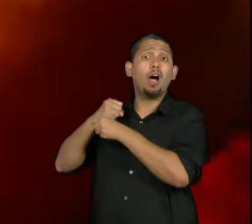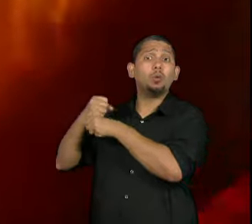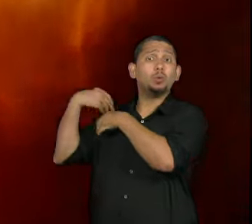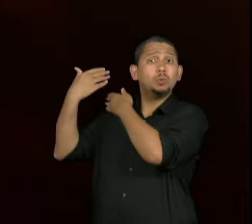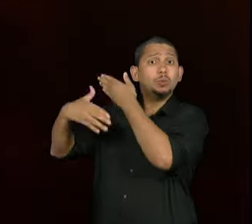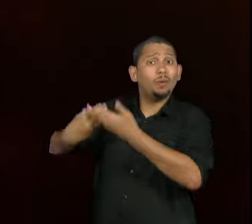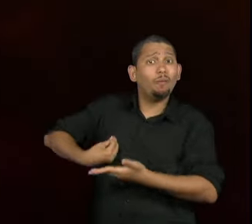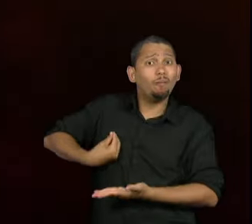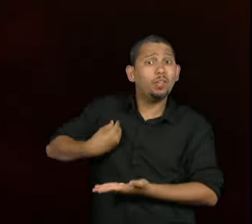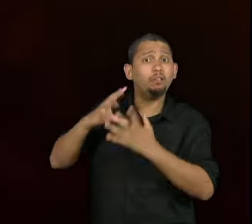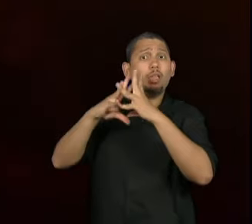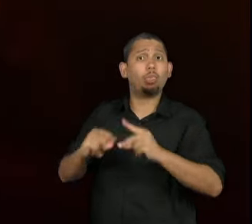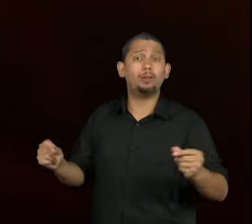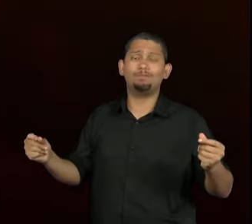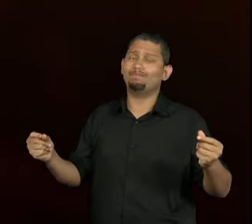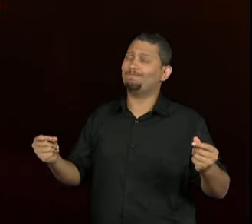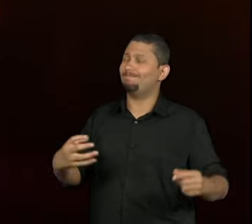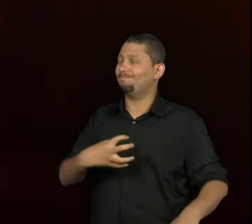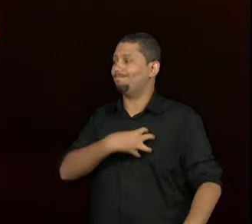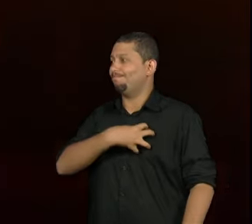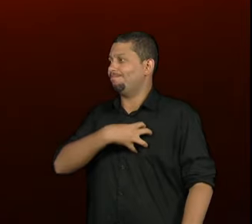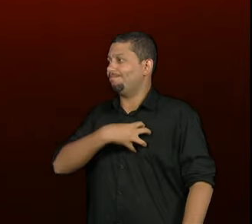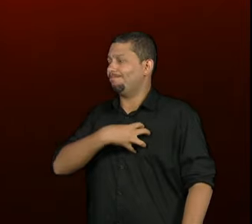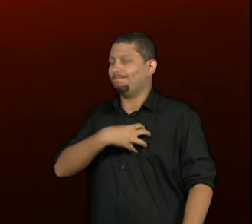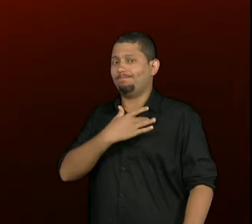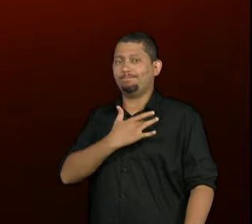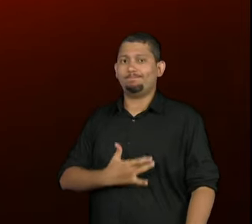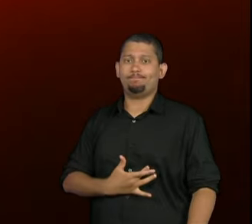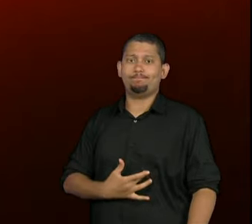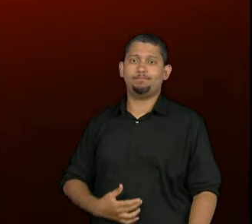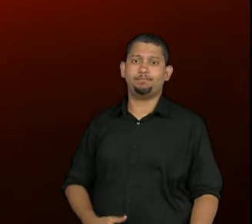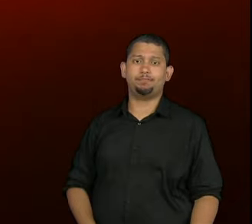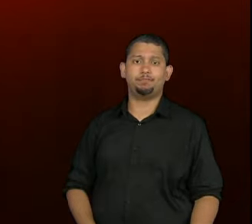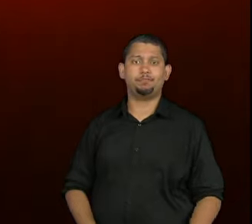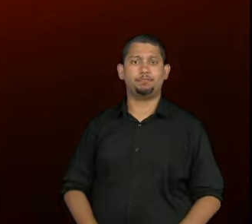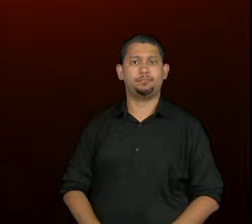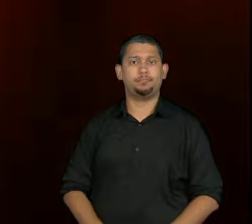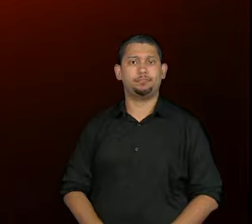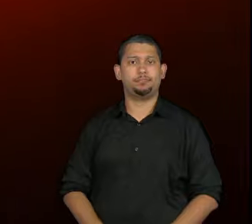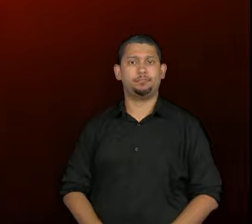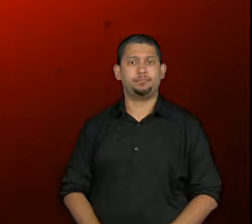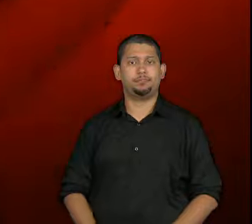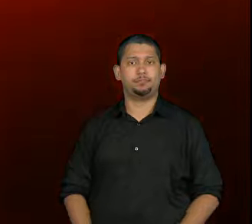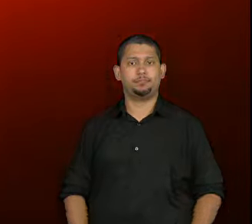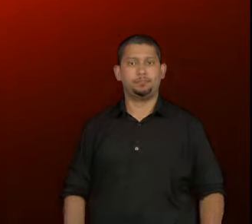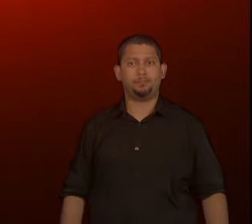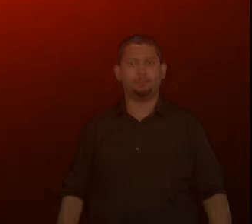região.